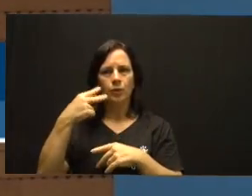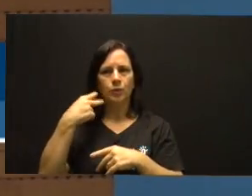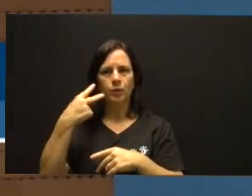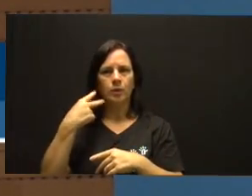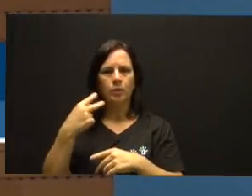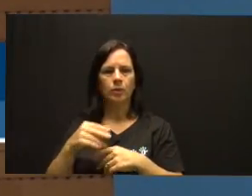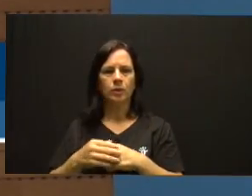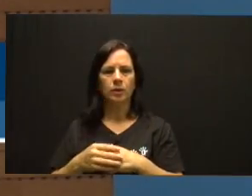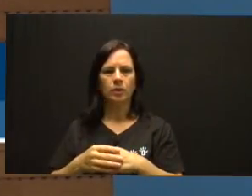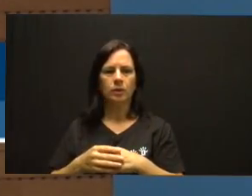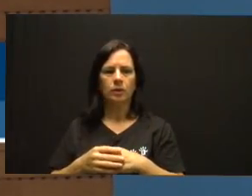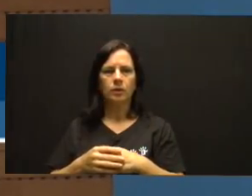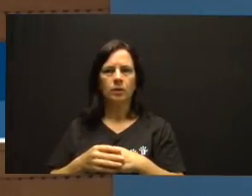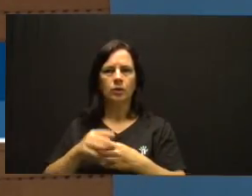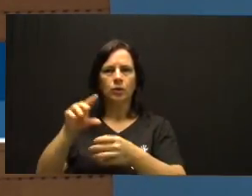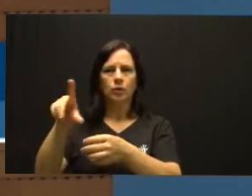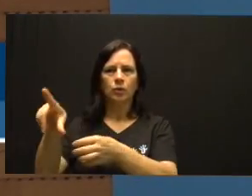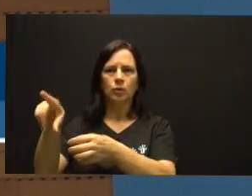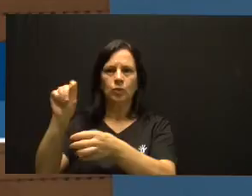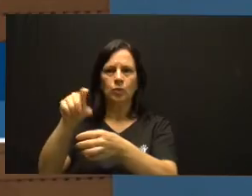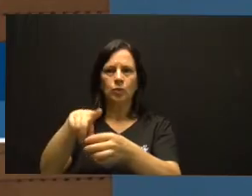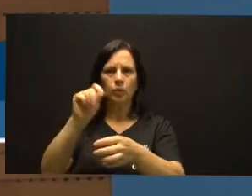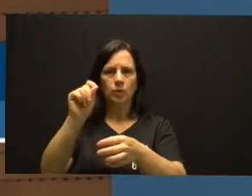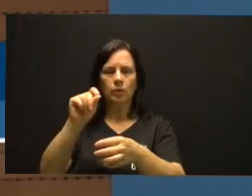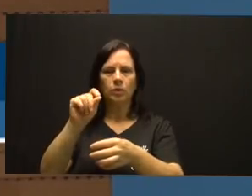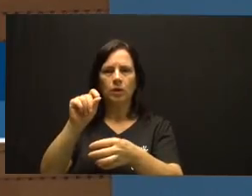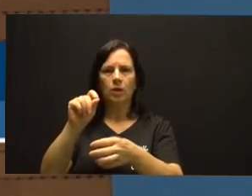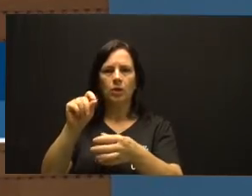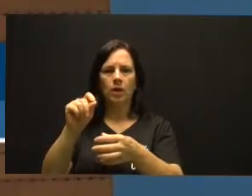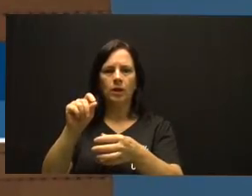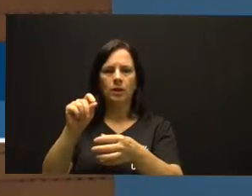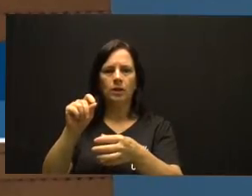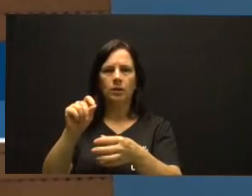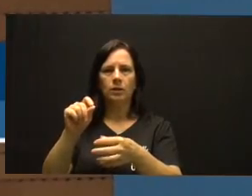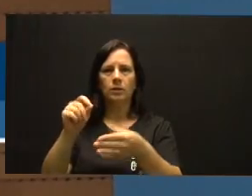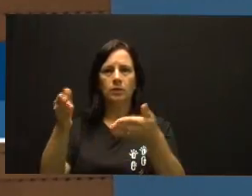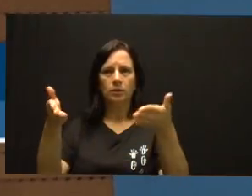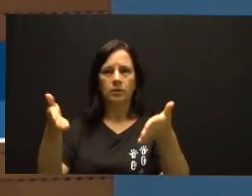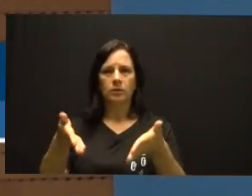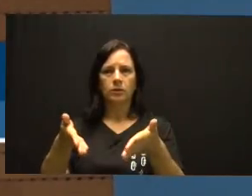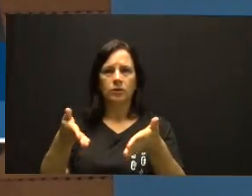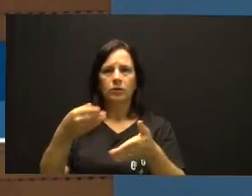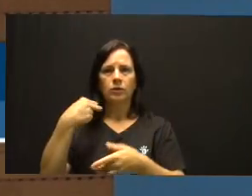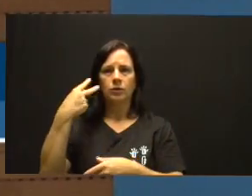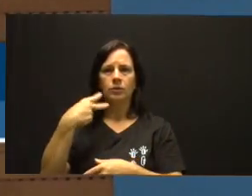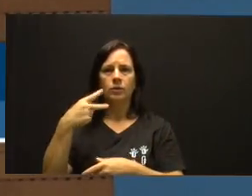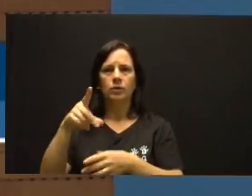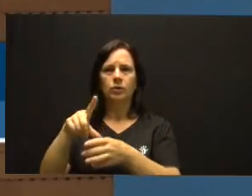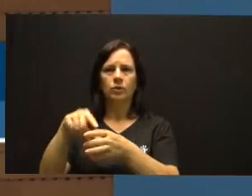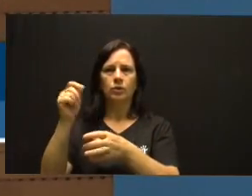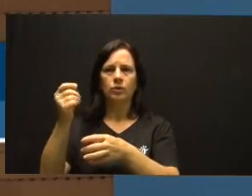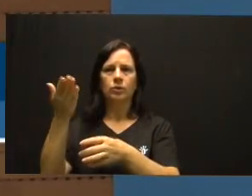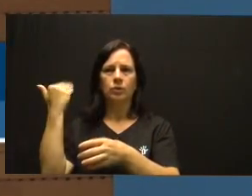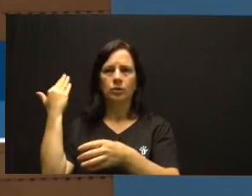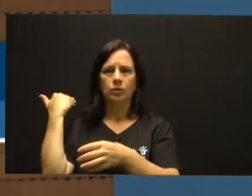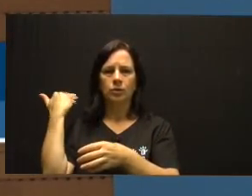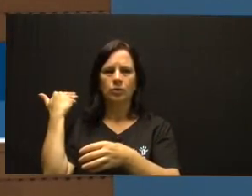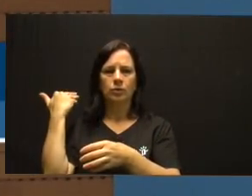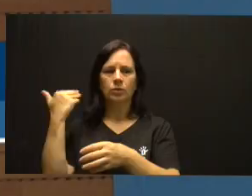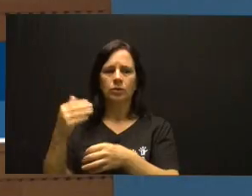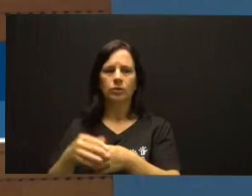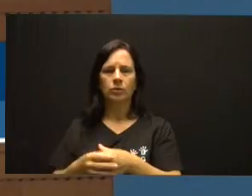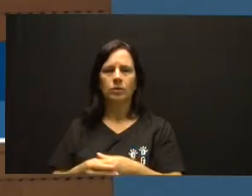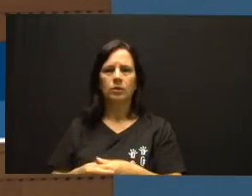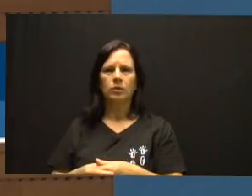vereadores eleitos, os novos, né, que compõem essa casa, e os vereadores reeleitos, e incluo também